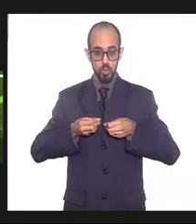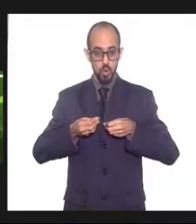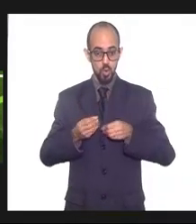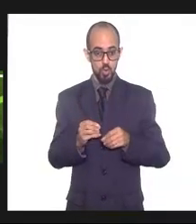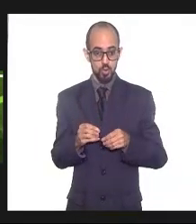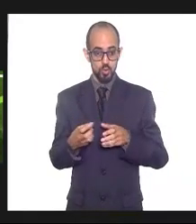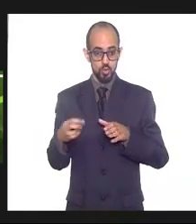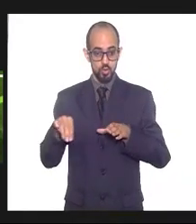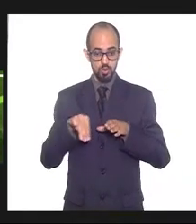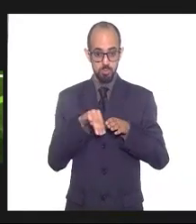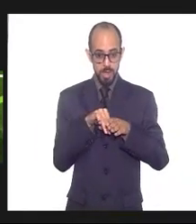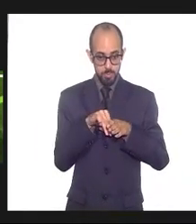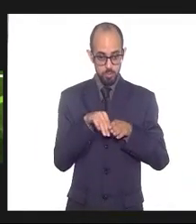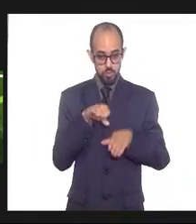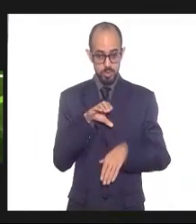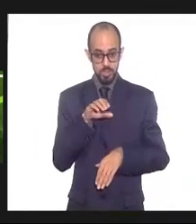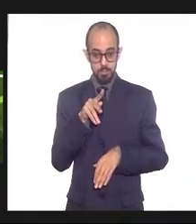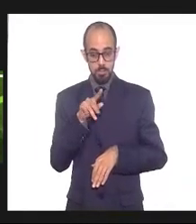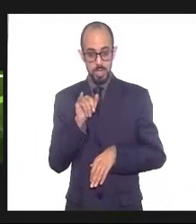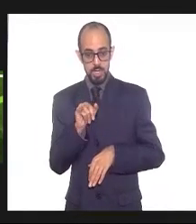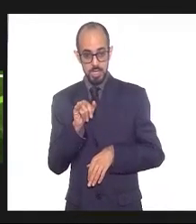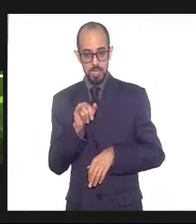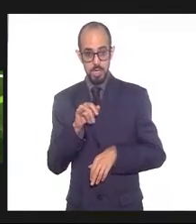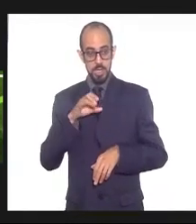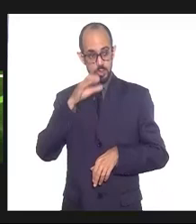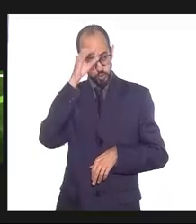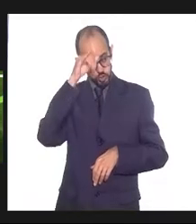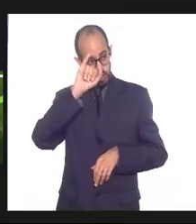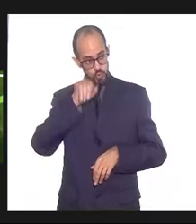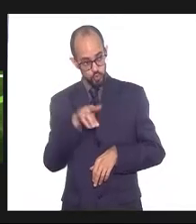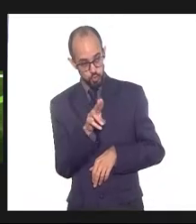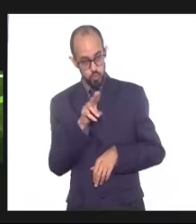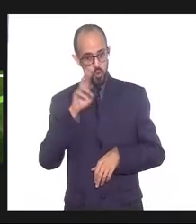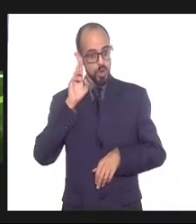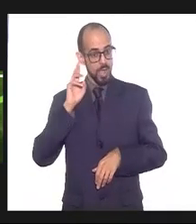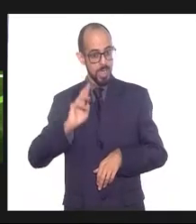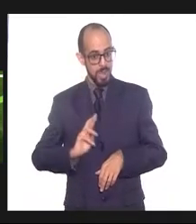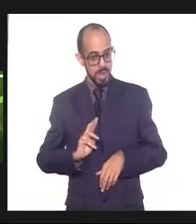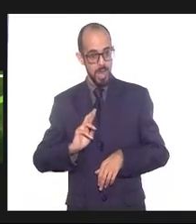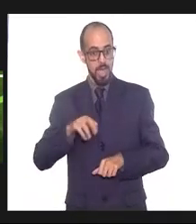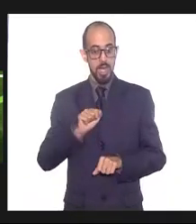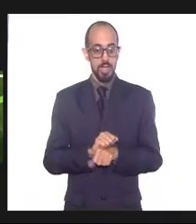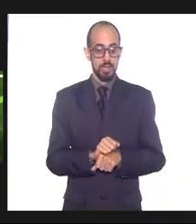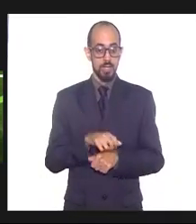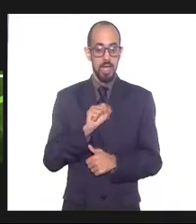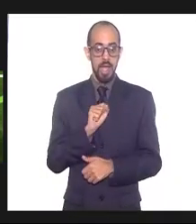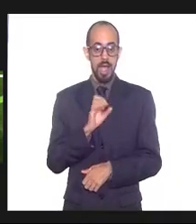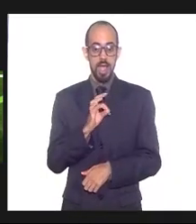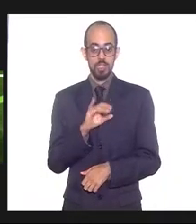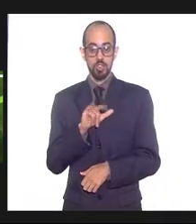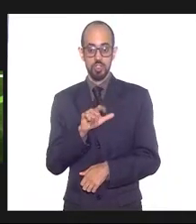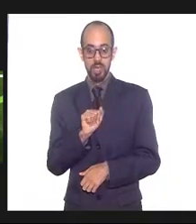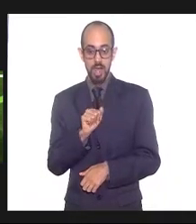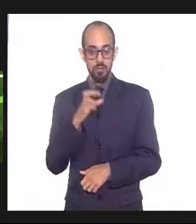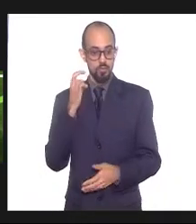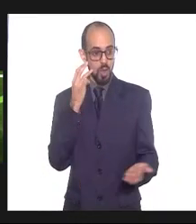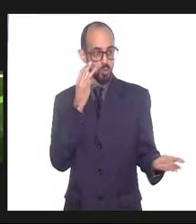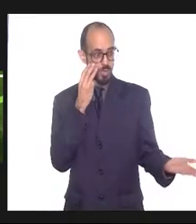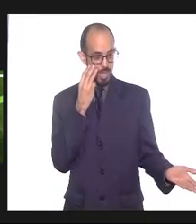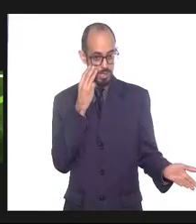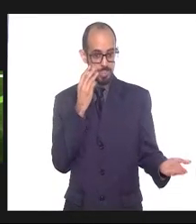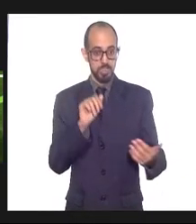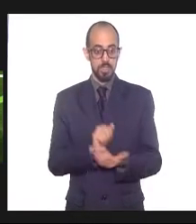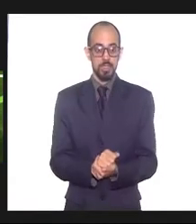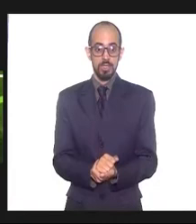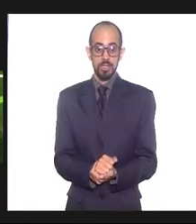dessa CPI, a tia Ju, a Renata Souza, ao Átila, ao Valdec, né?